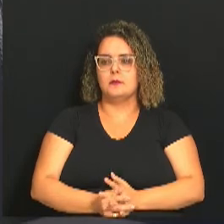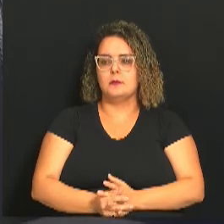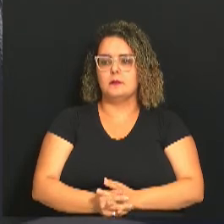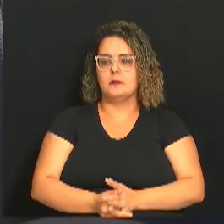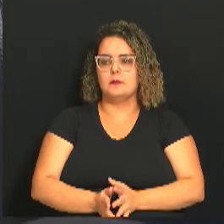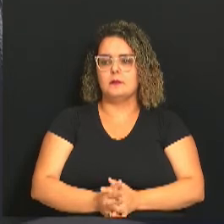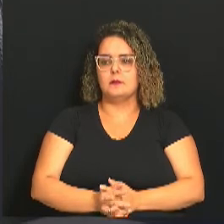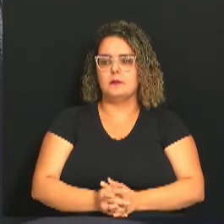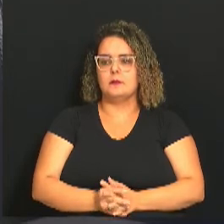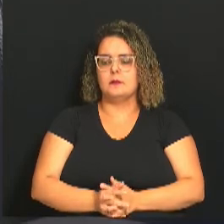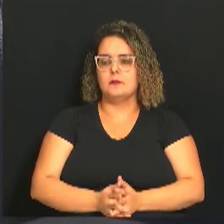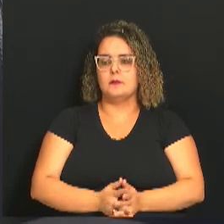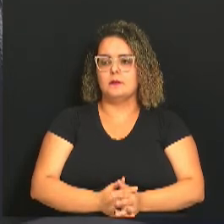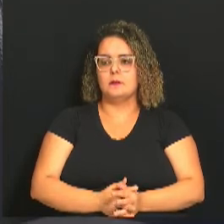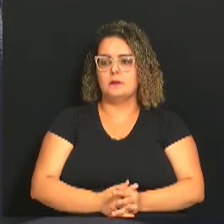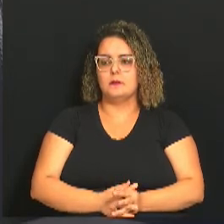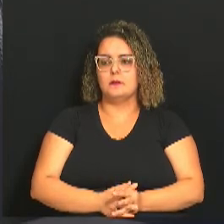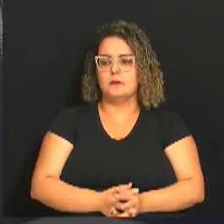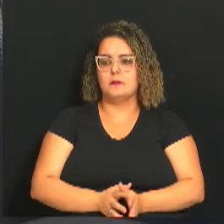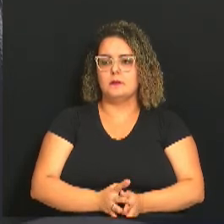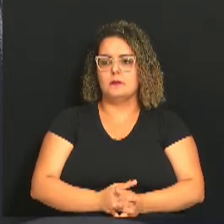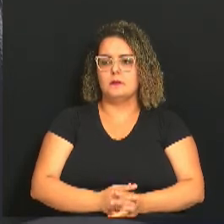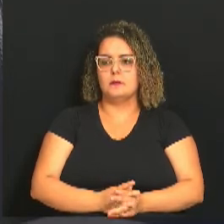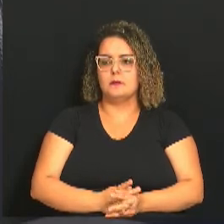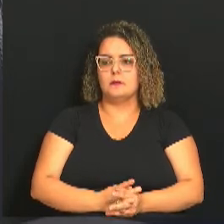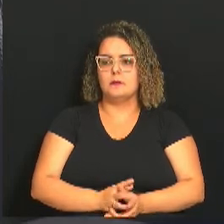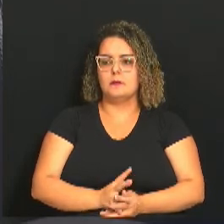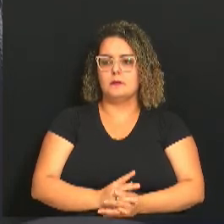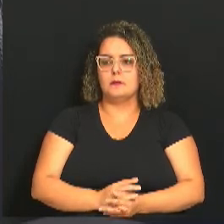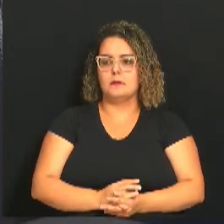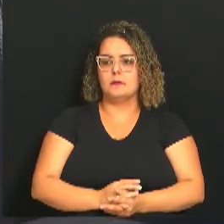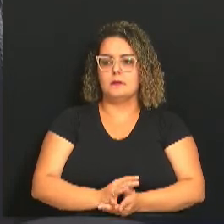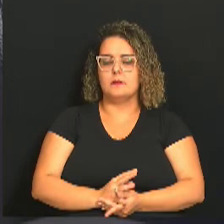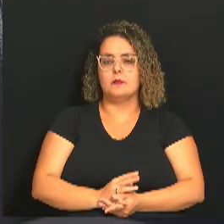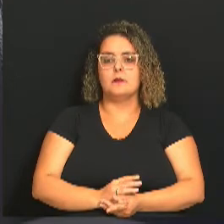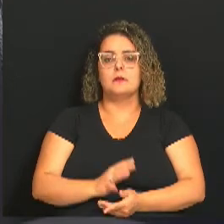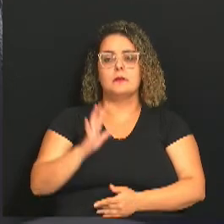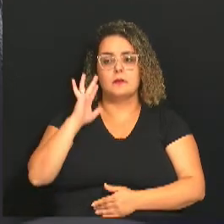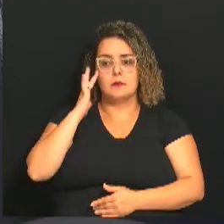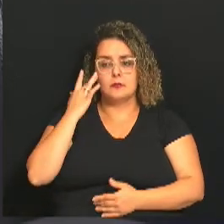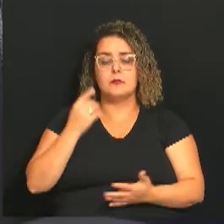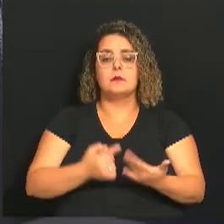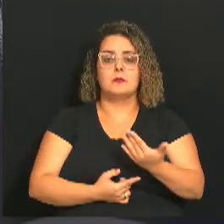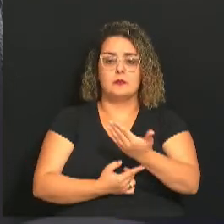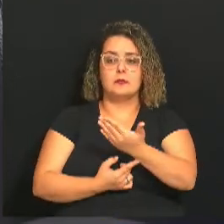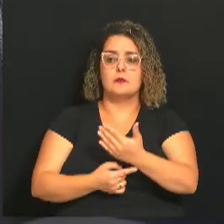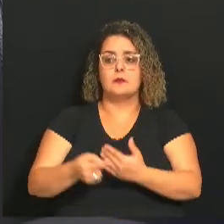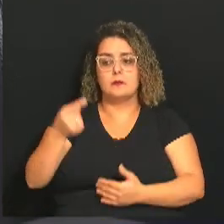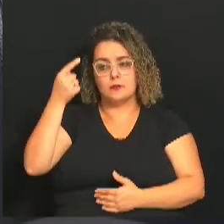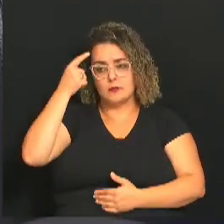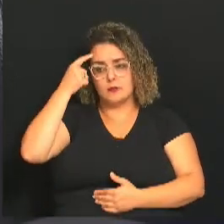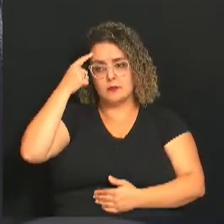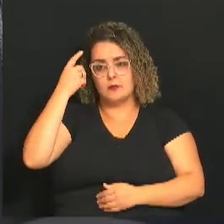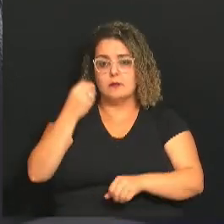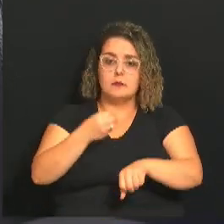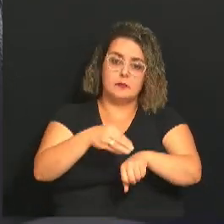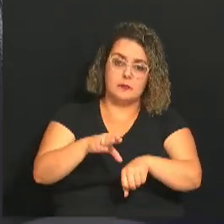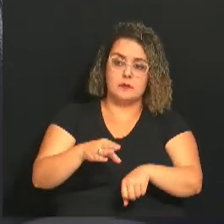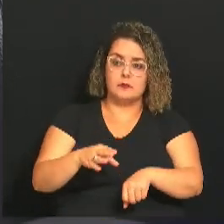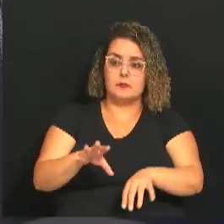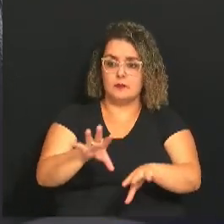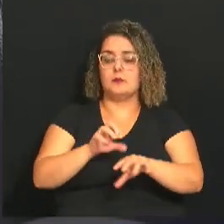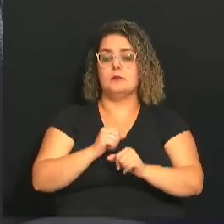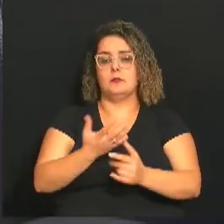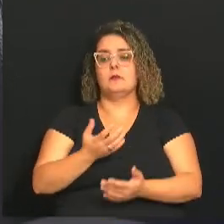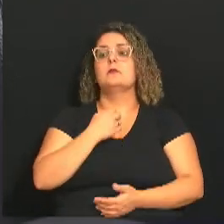Então, acho que é uma tecnologia que nós podemos pensar em recomendar que sejam incorporados. Bom,